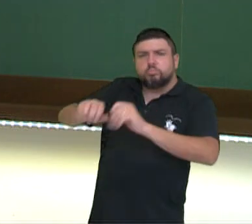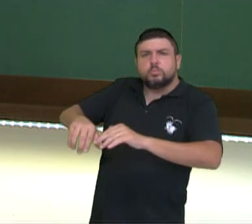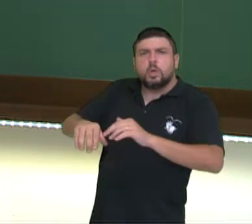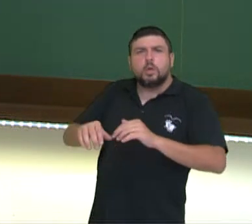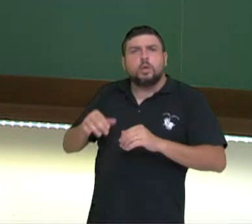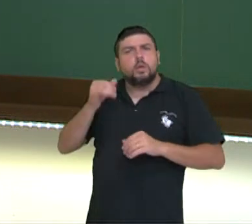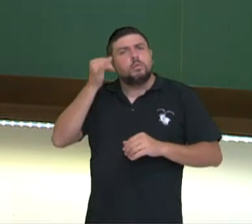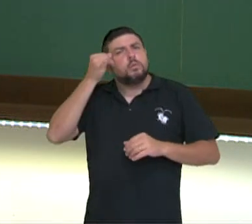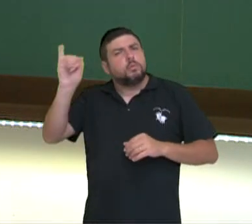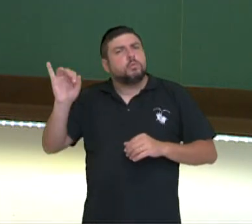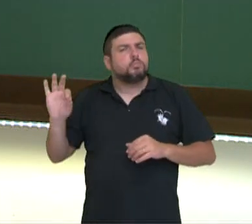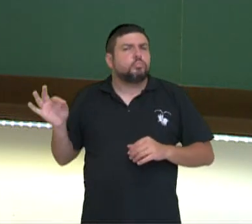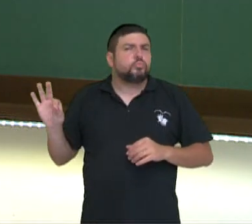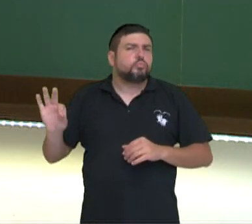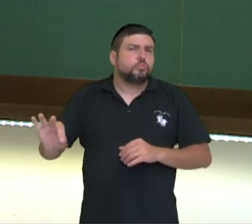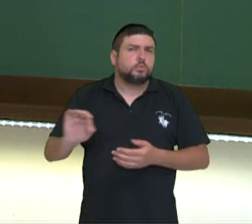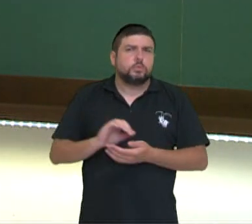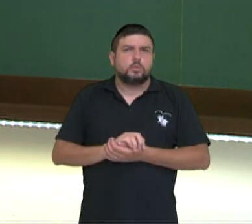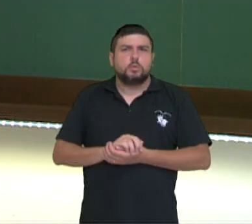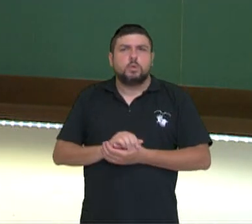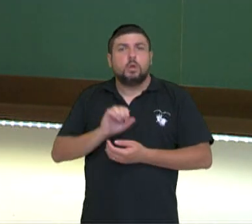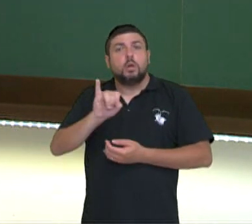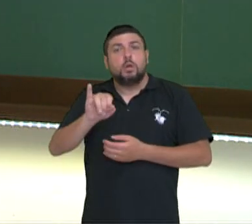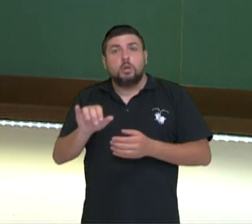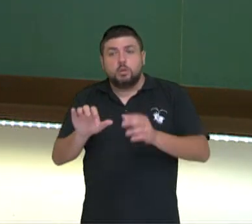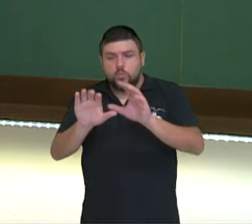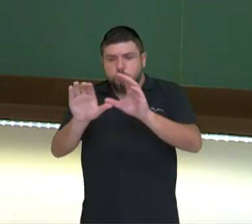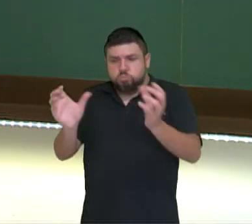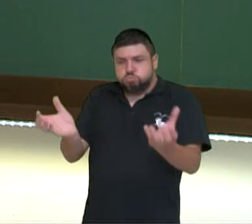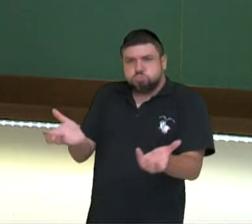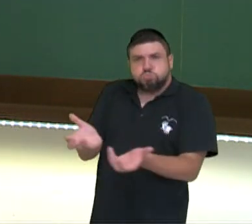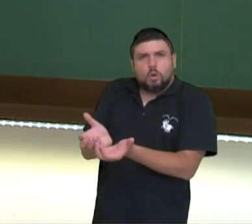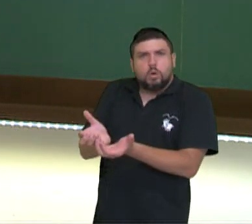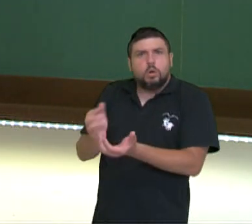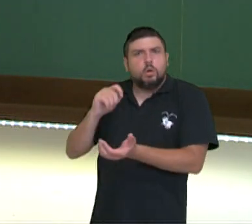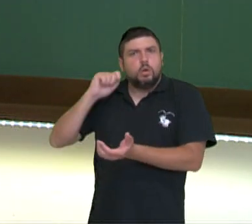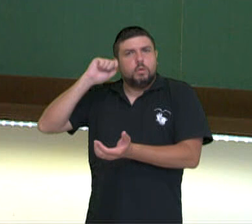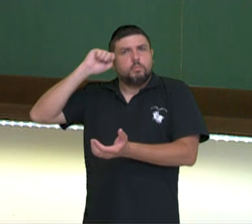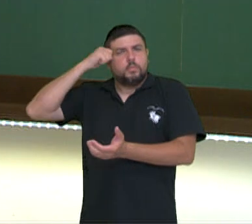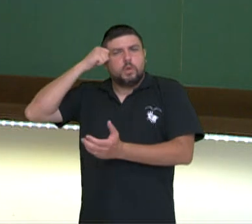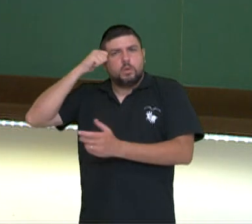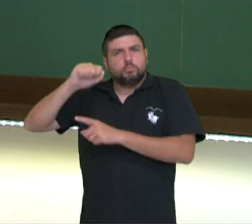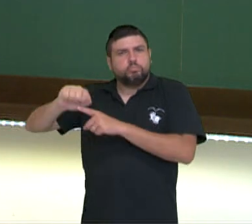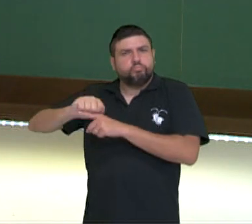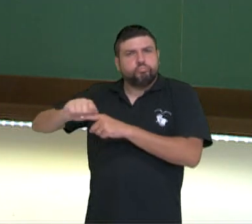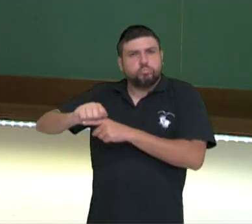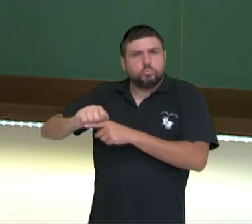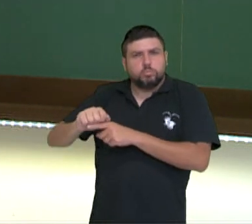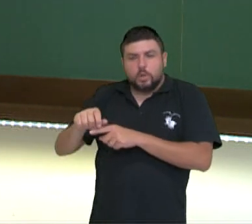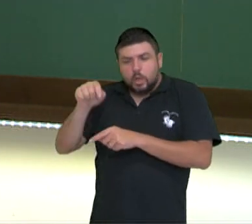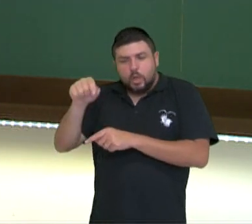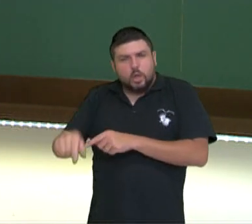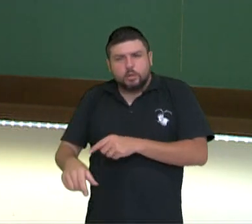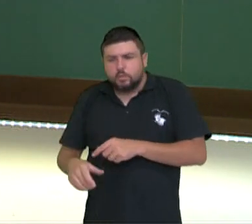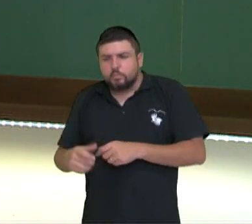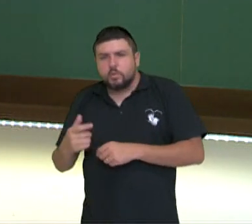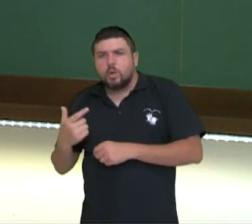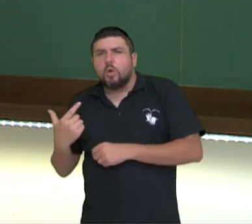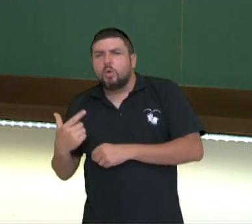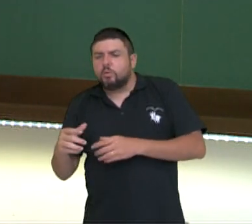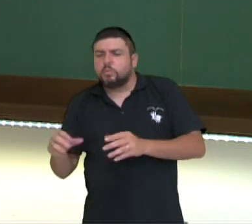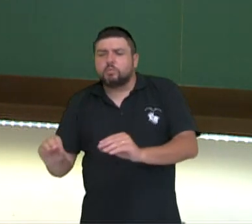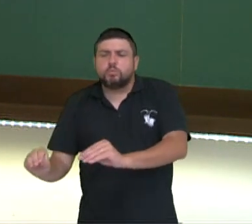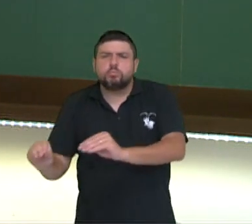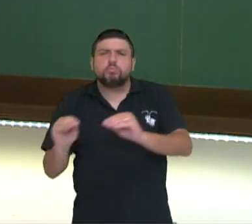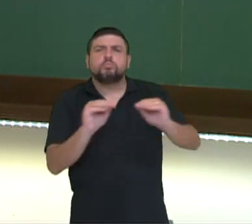disponível para o mosquito. Se você tiver um pneu, você pode colocar esse pneu em um lugar mais adequado, onde ele não acumule água, por exemplo.